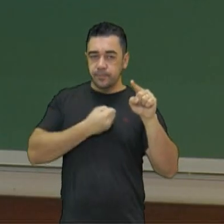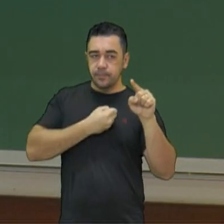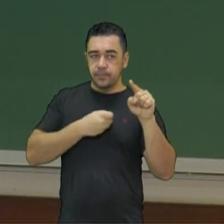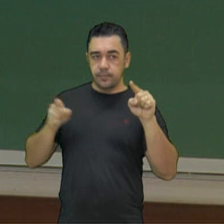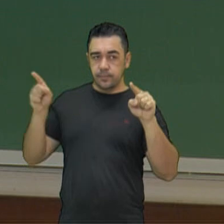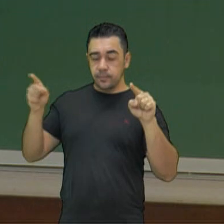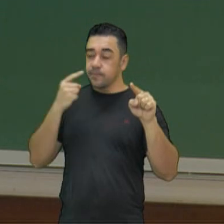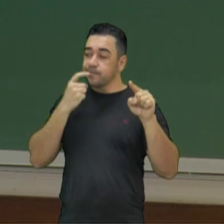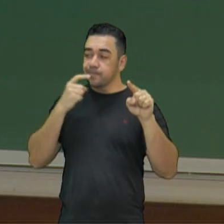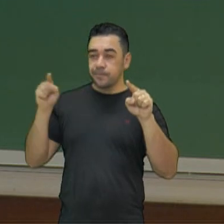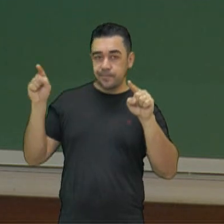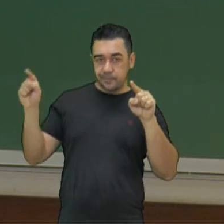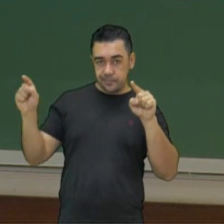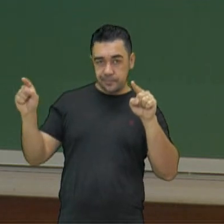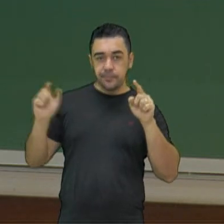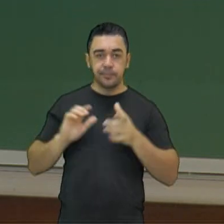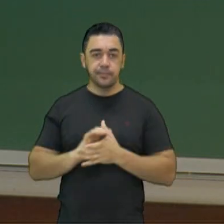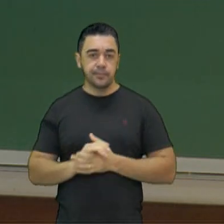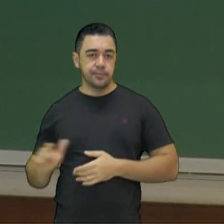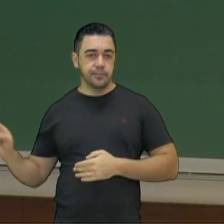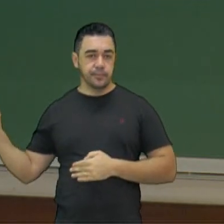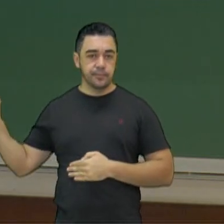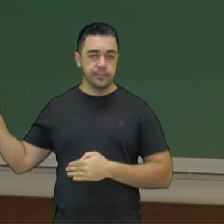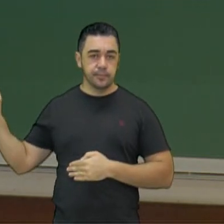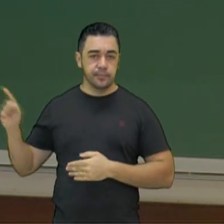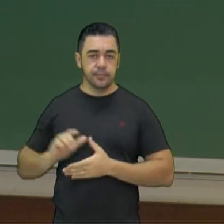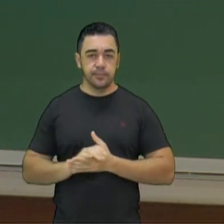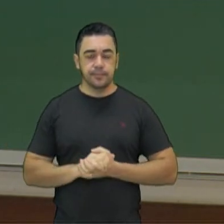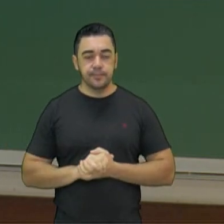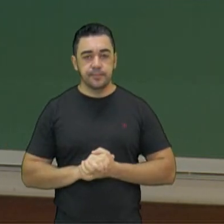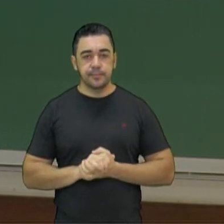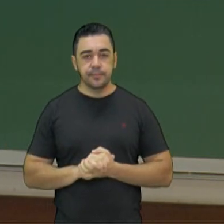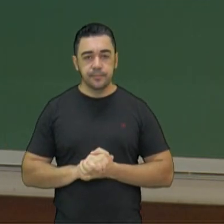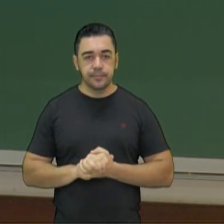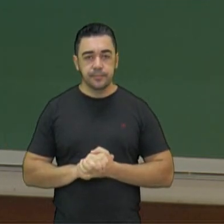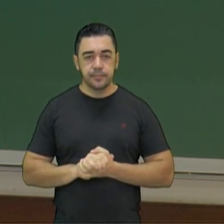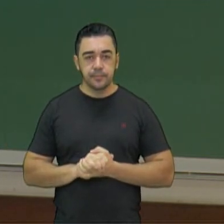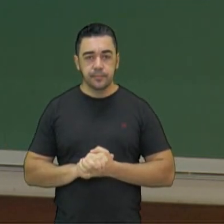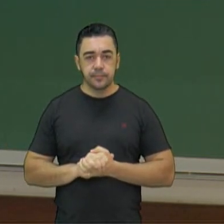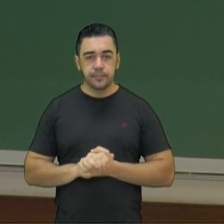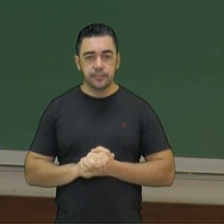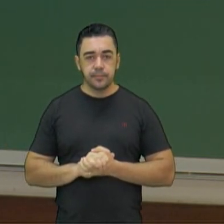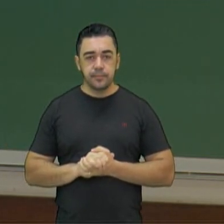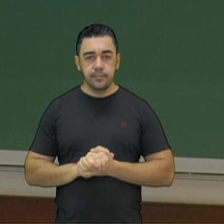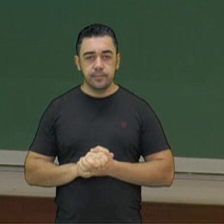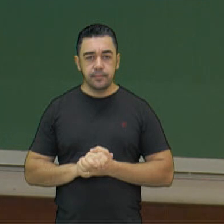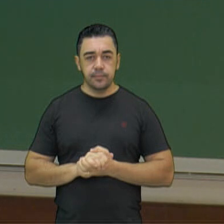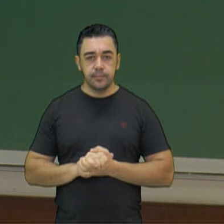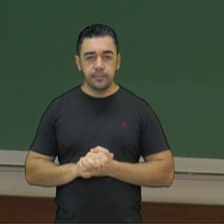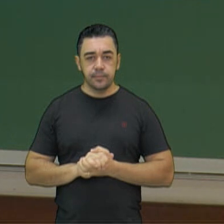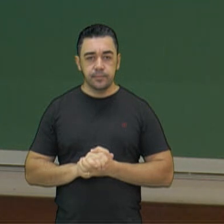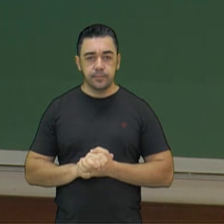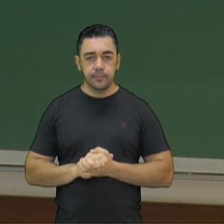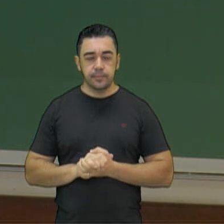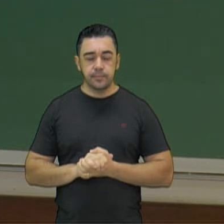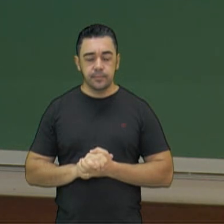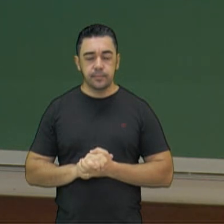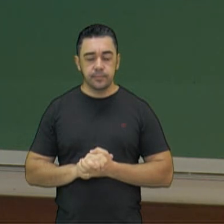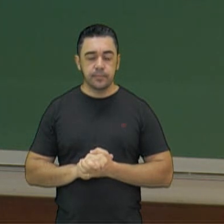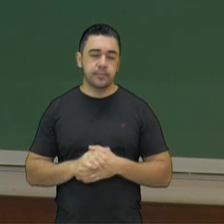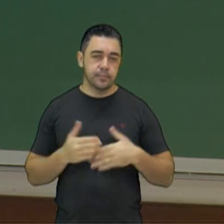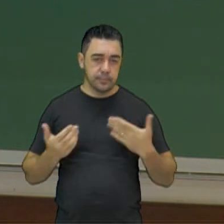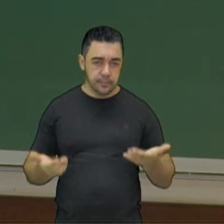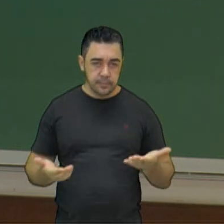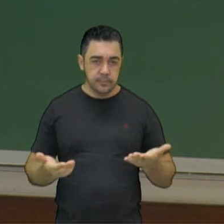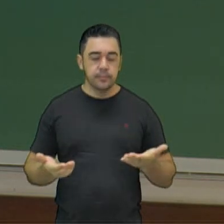4i, positivo multiplicado por negativo é negativo. 2 vezes 4, 8, i ao quadrado. E